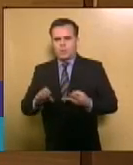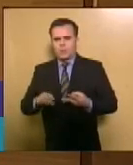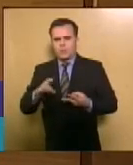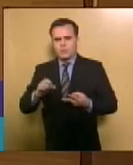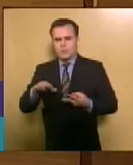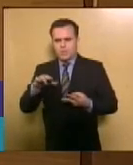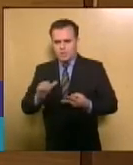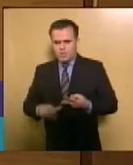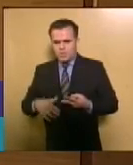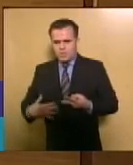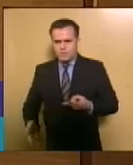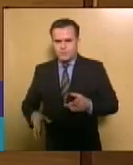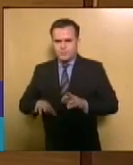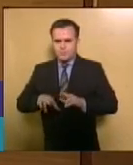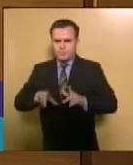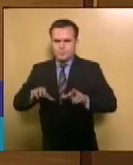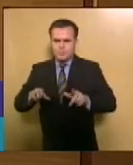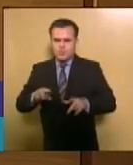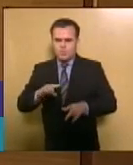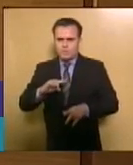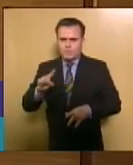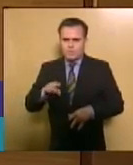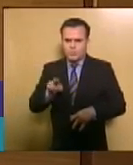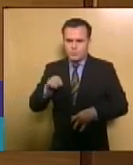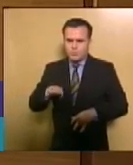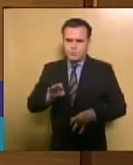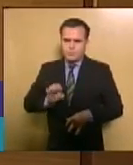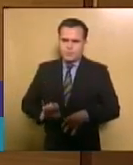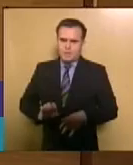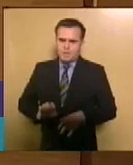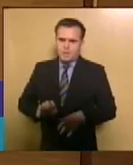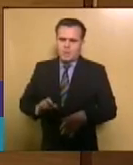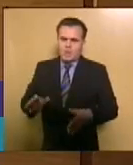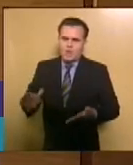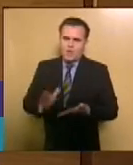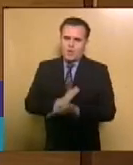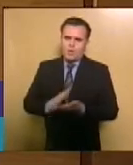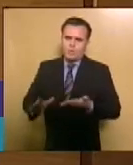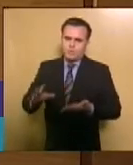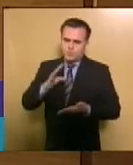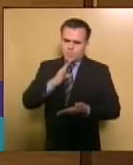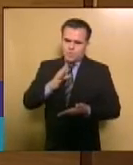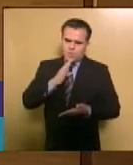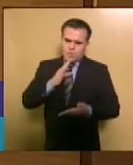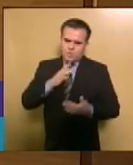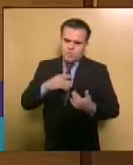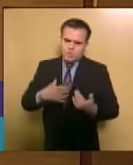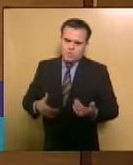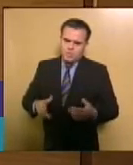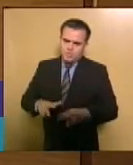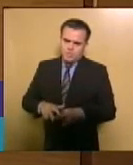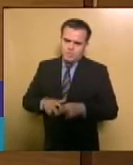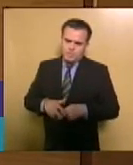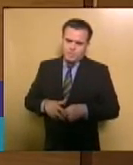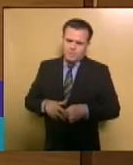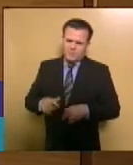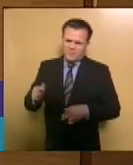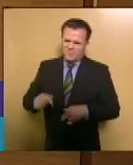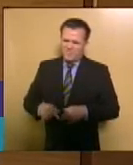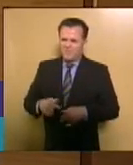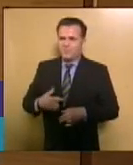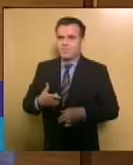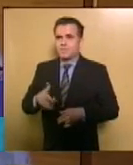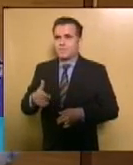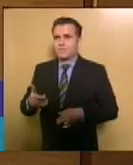quem foi próprio zumbi acho que poucos vão saber porque a nossa enciclopédia não tem